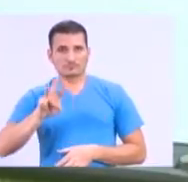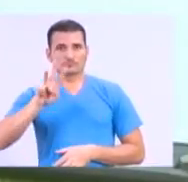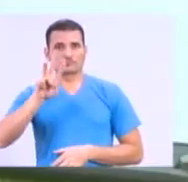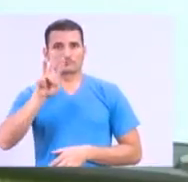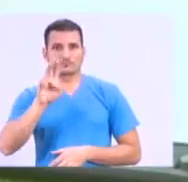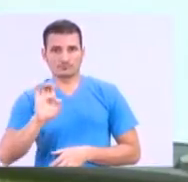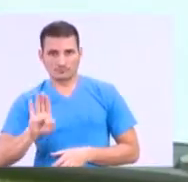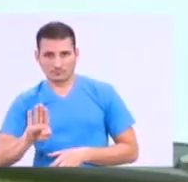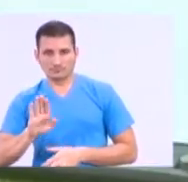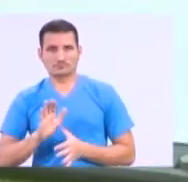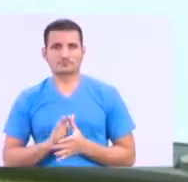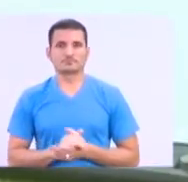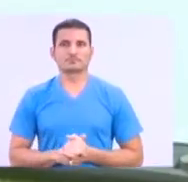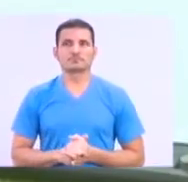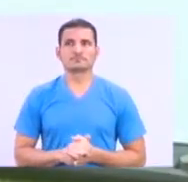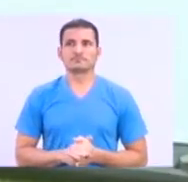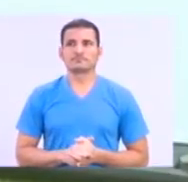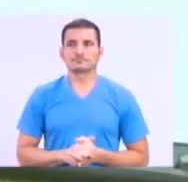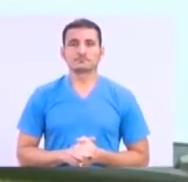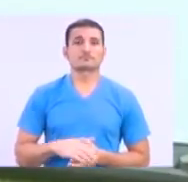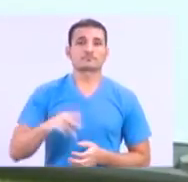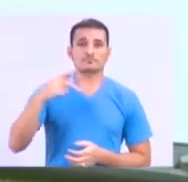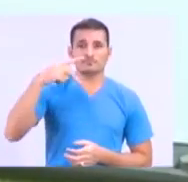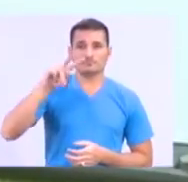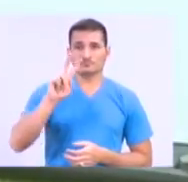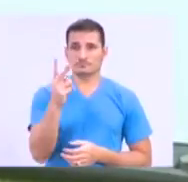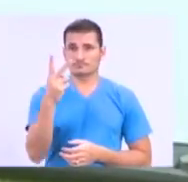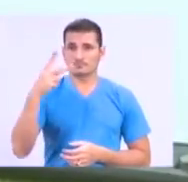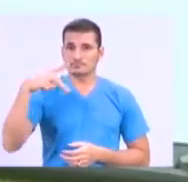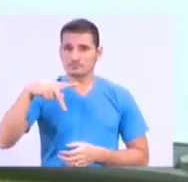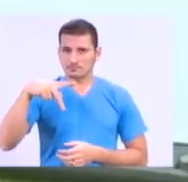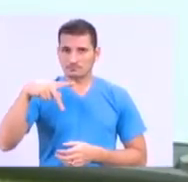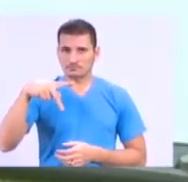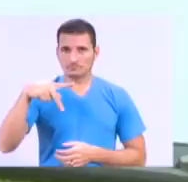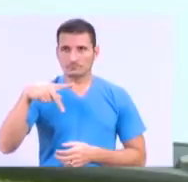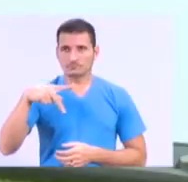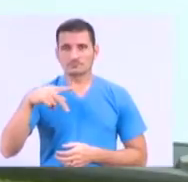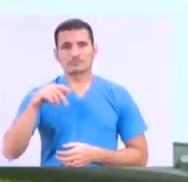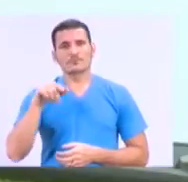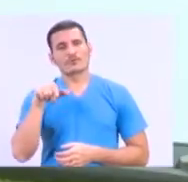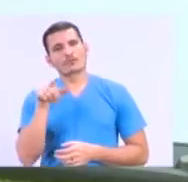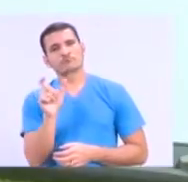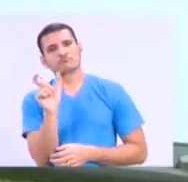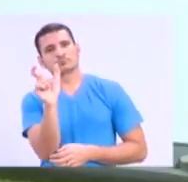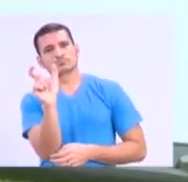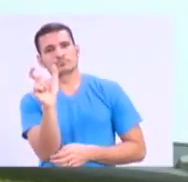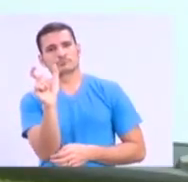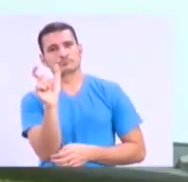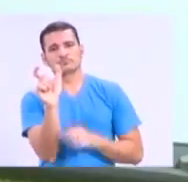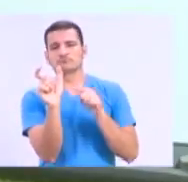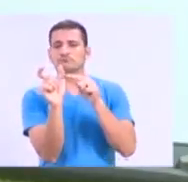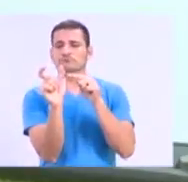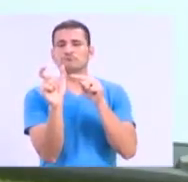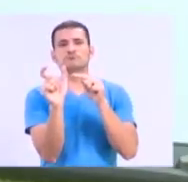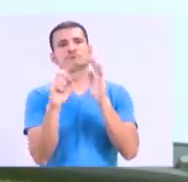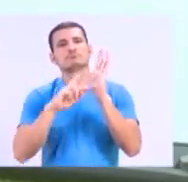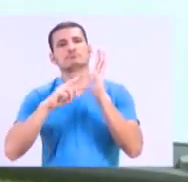Basicamente, quando a gente fala de PHP, PHP é uma sigla, né, que